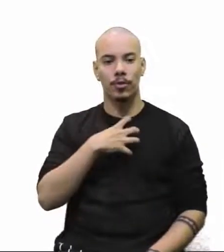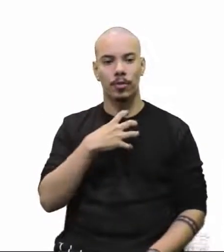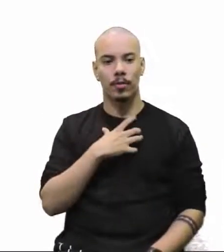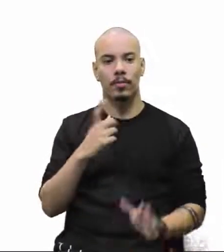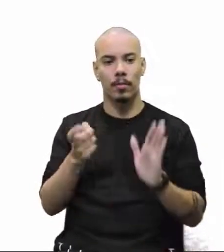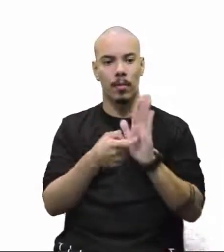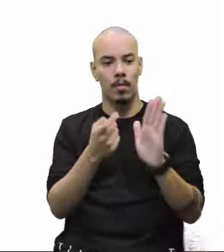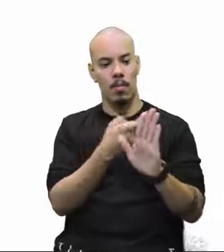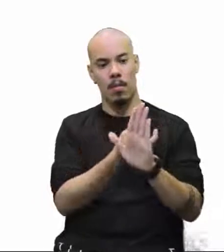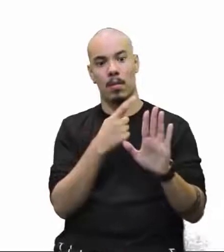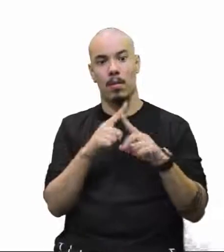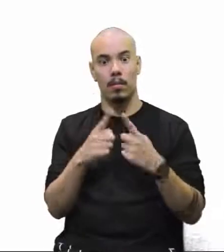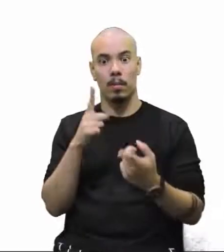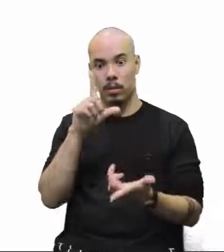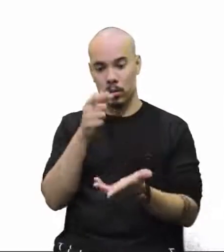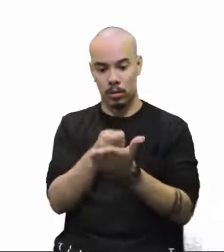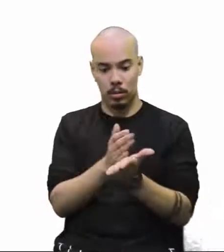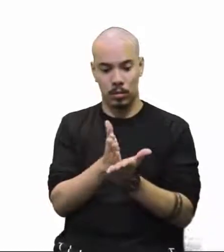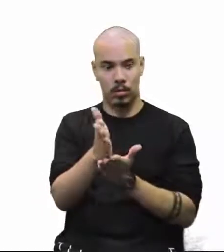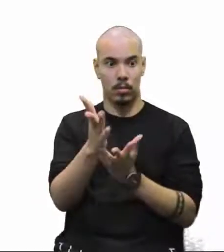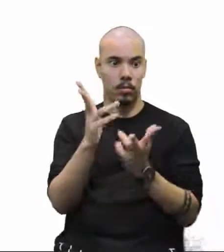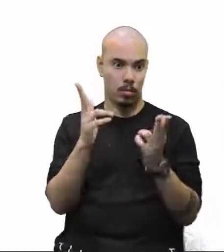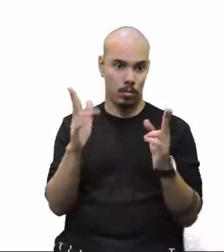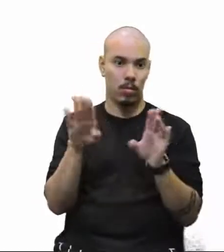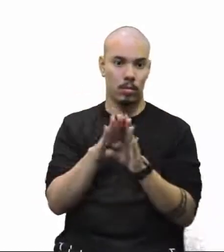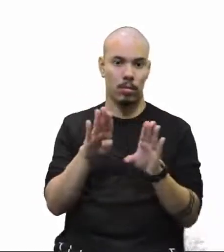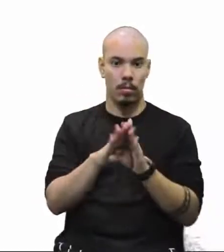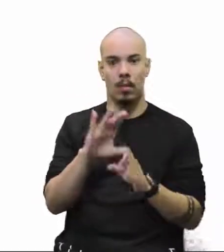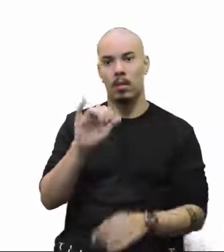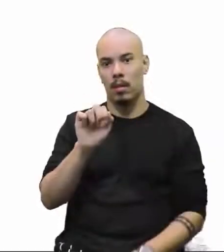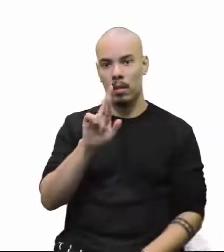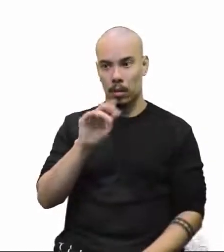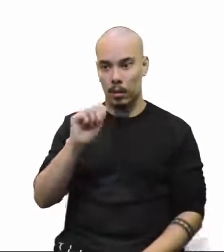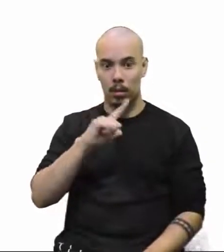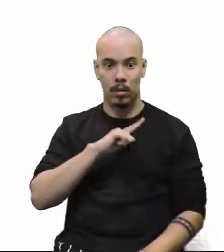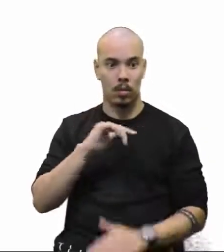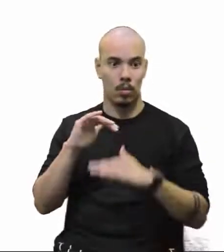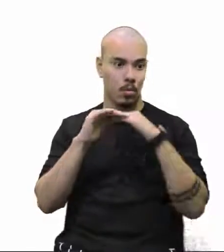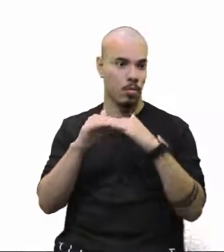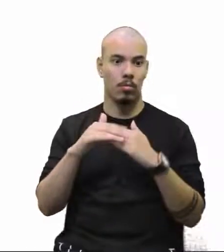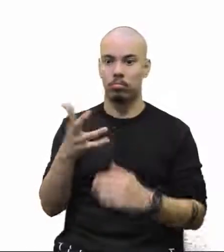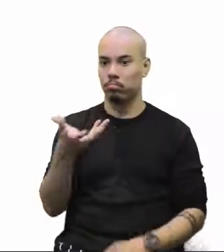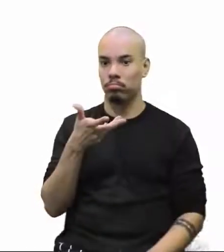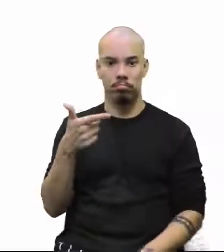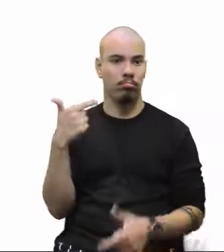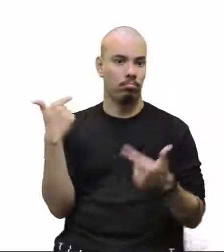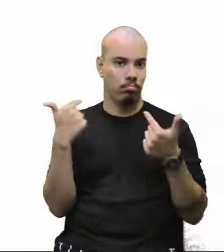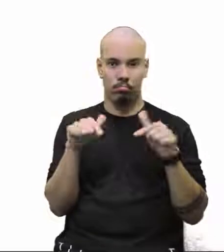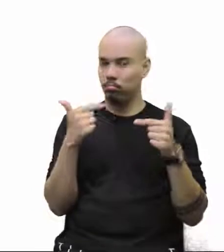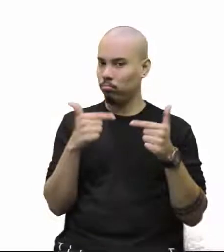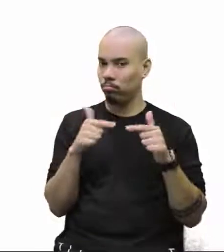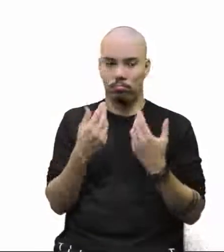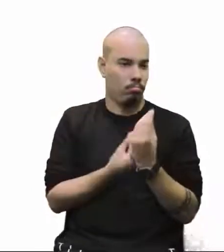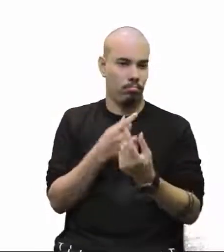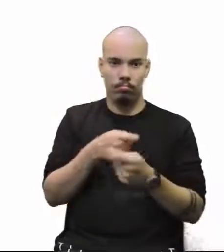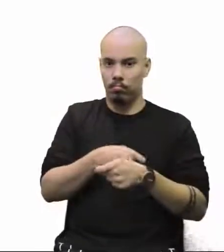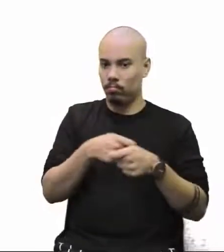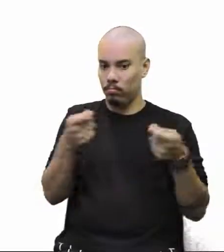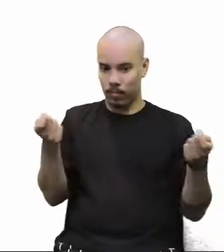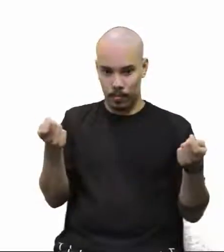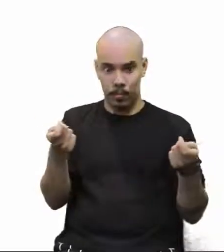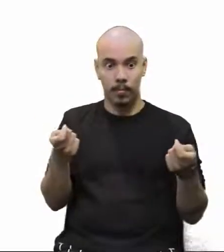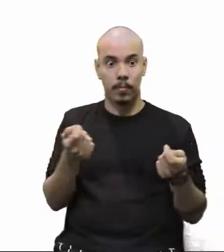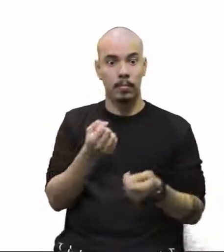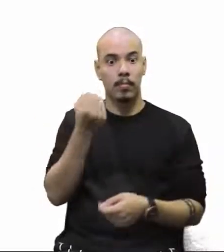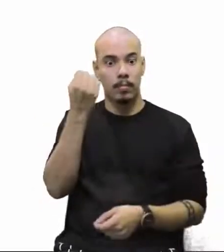mesma direção. E a carga, movimento retilíneo uniforme. Porque não tem aceleração, não tem como você, né?